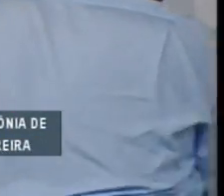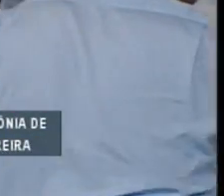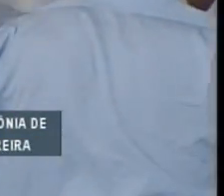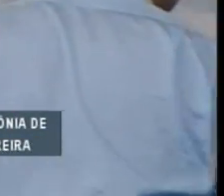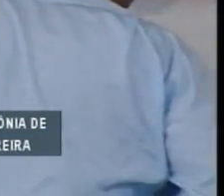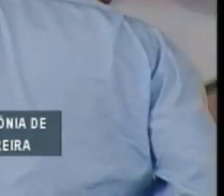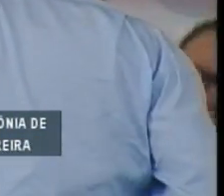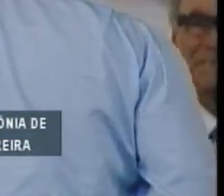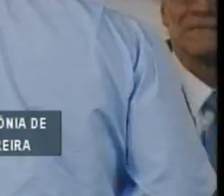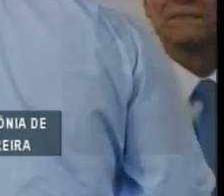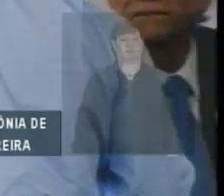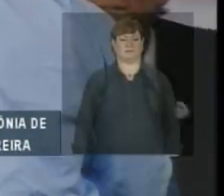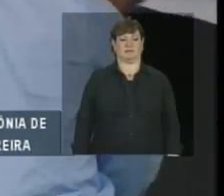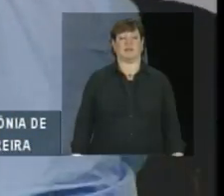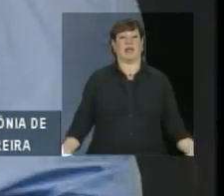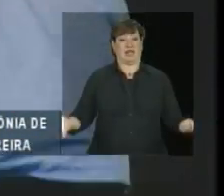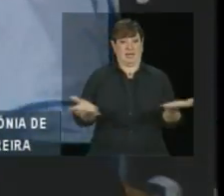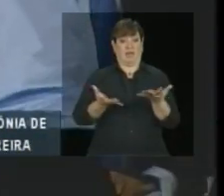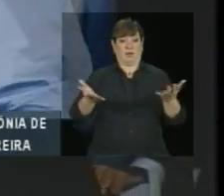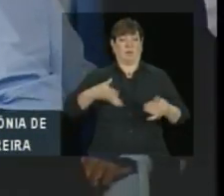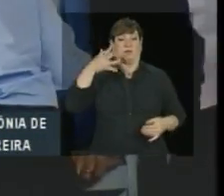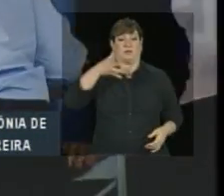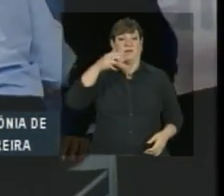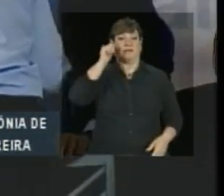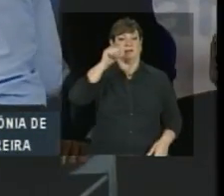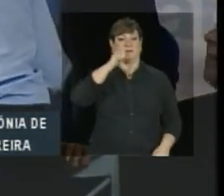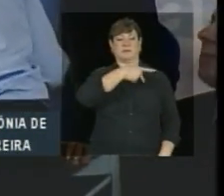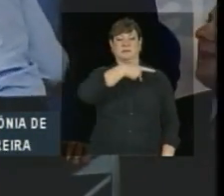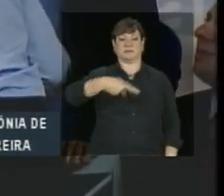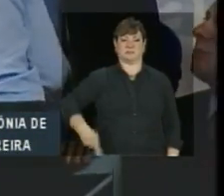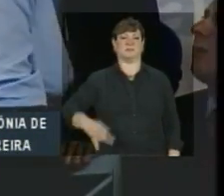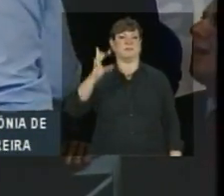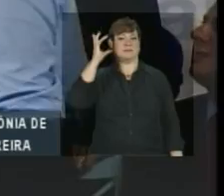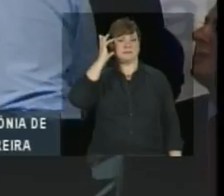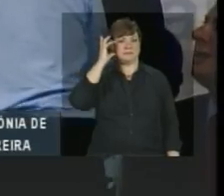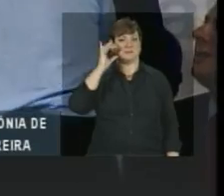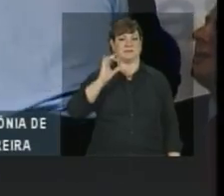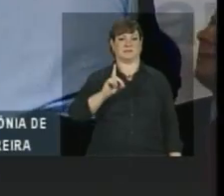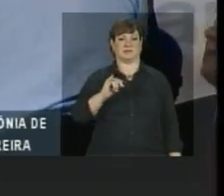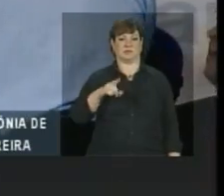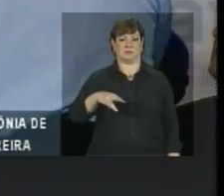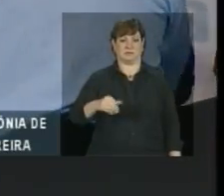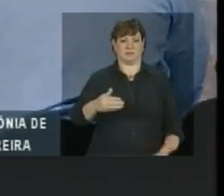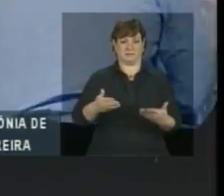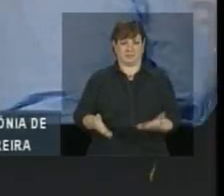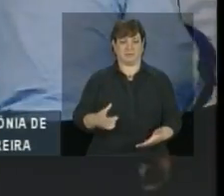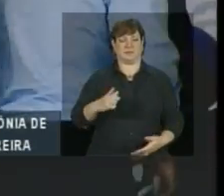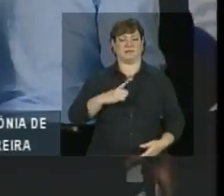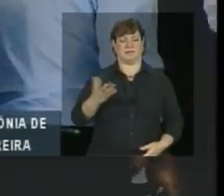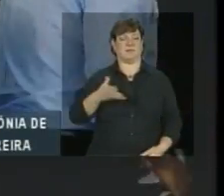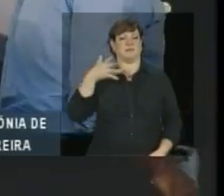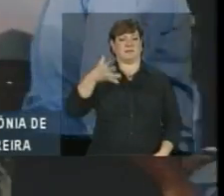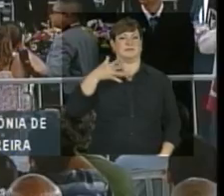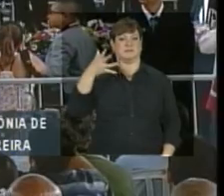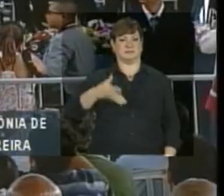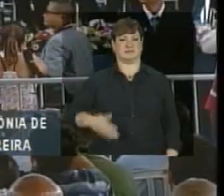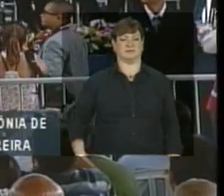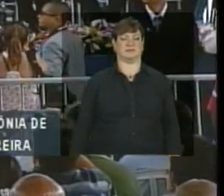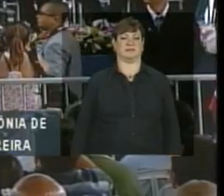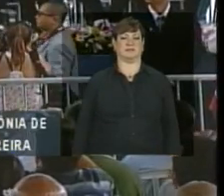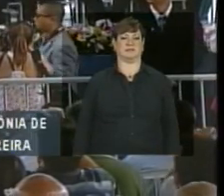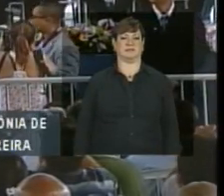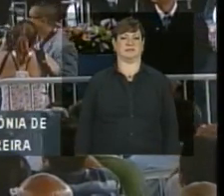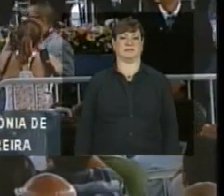Senhoras e senhores, com a palavra, a senhora presidenta da República, senhora Dilma